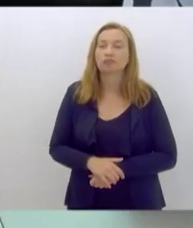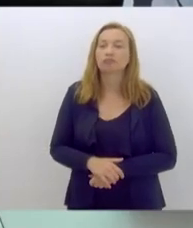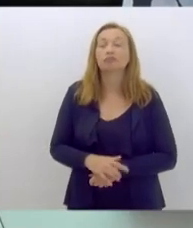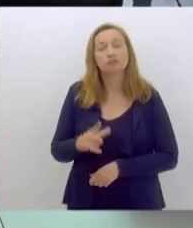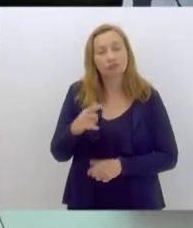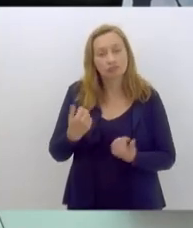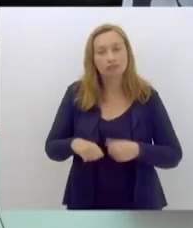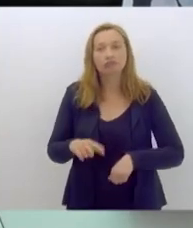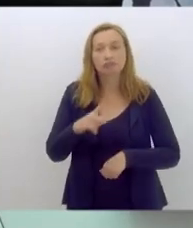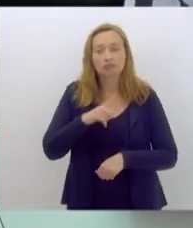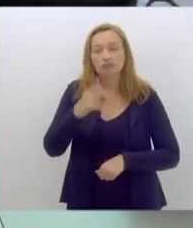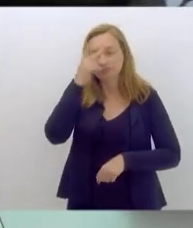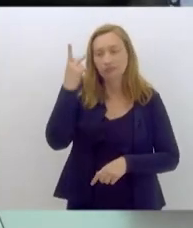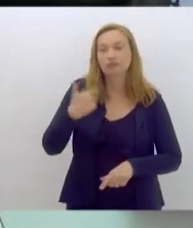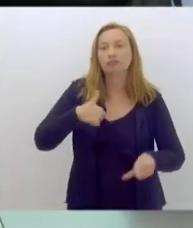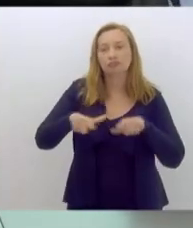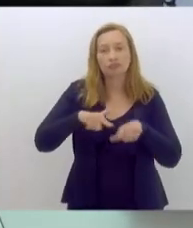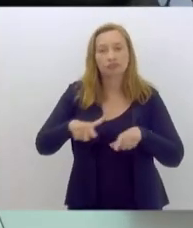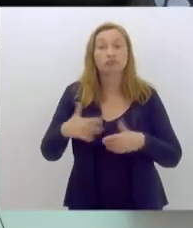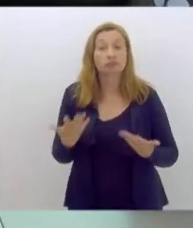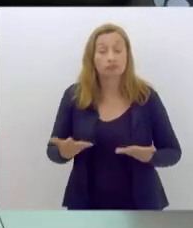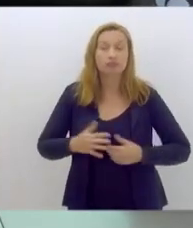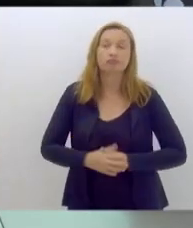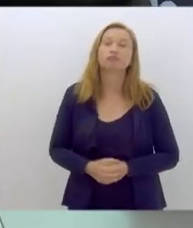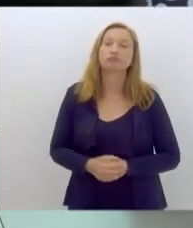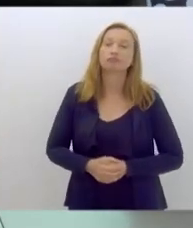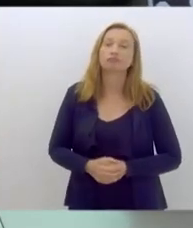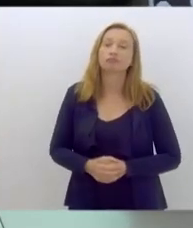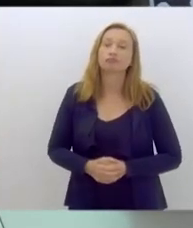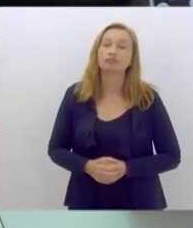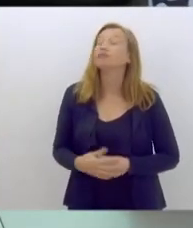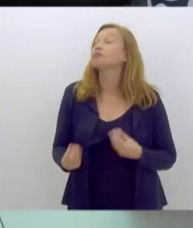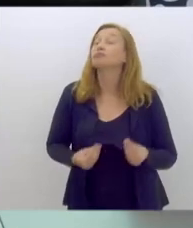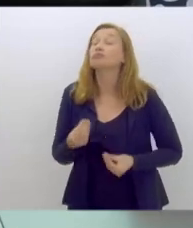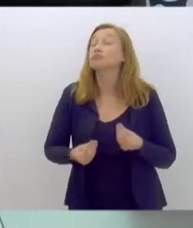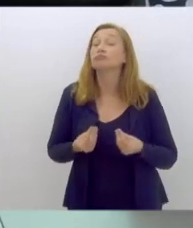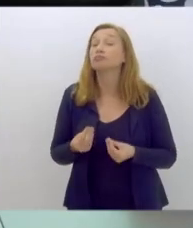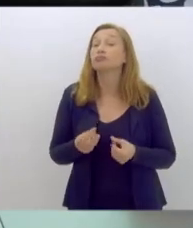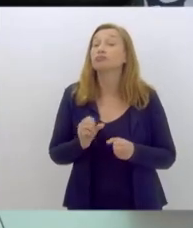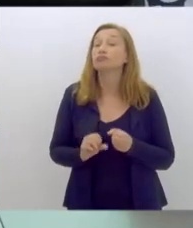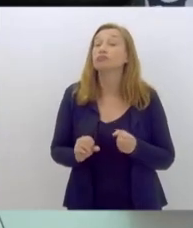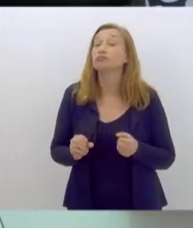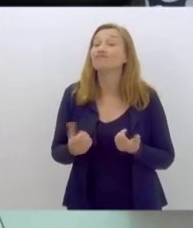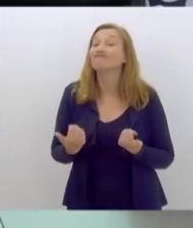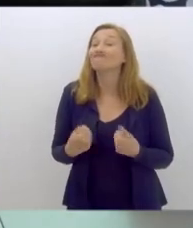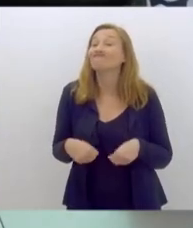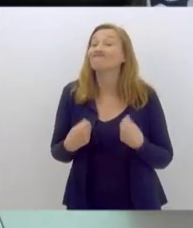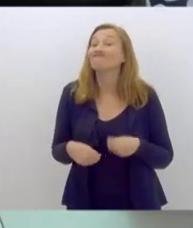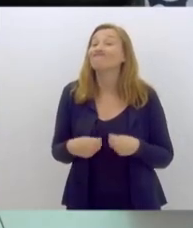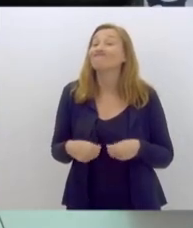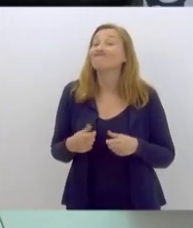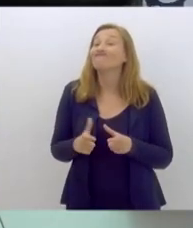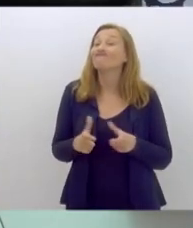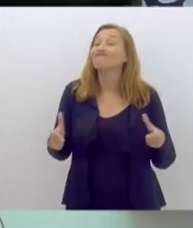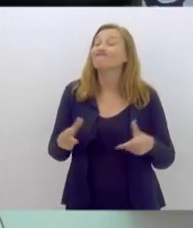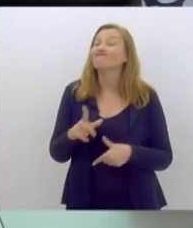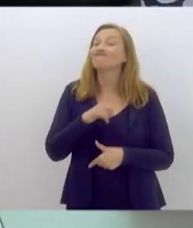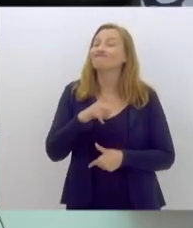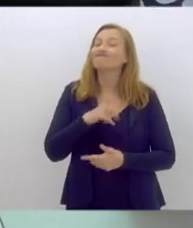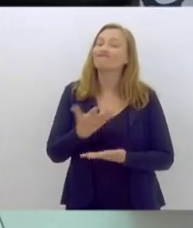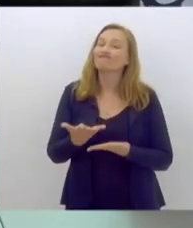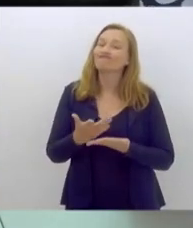gente não tem jeito público gente é serviço né E aí como é que a gente fazer isso nessa carência absurda que nós temos